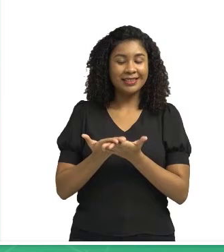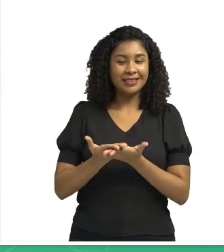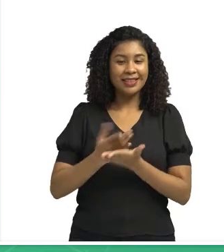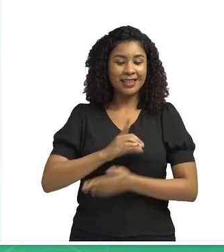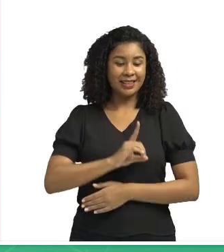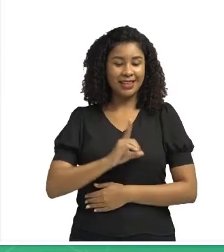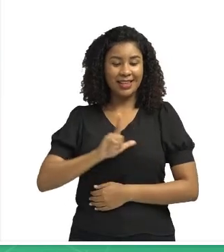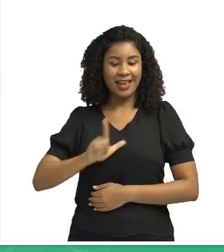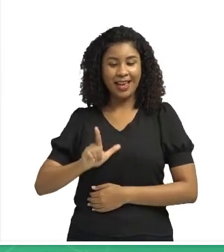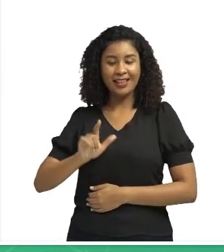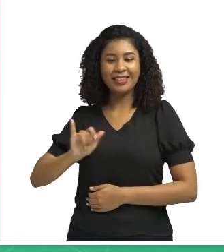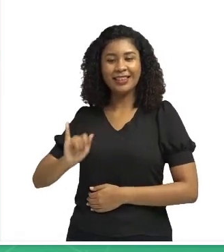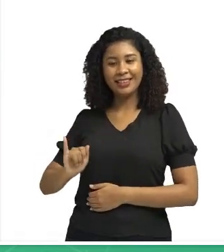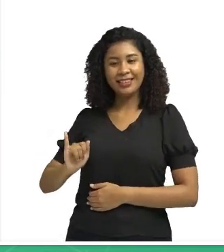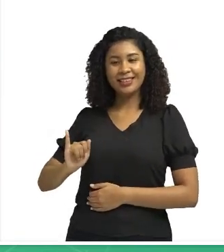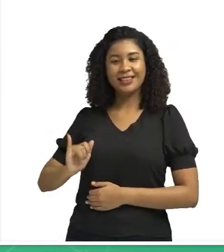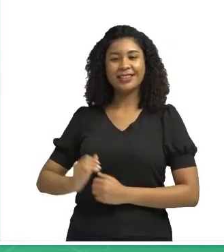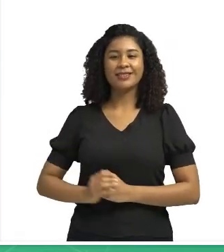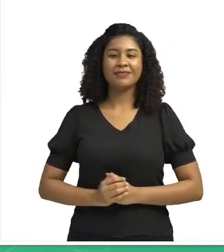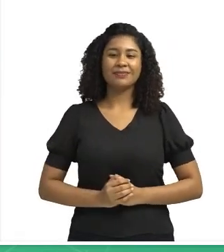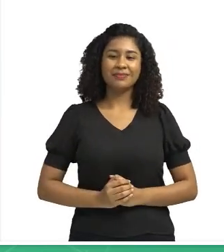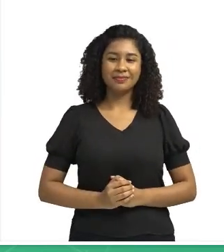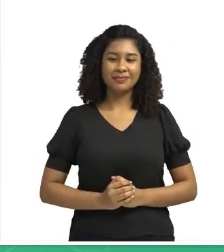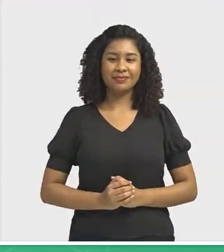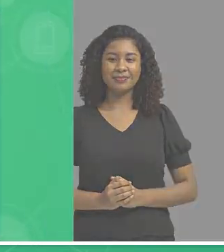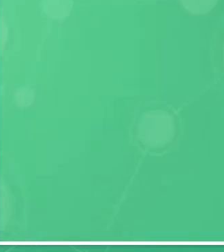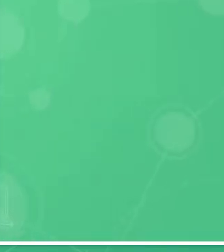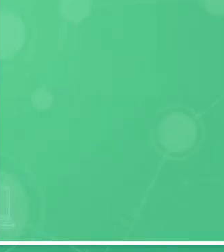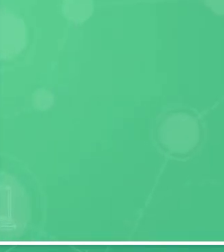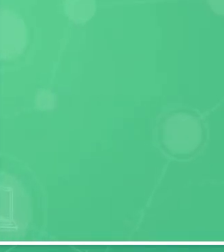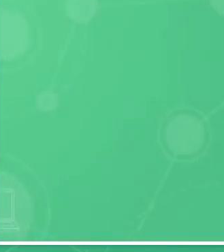local interativa.